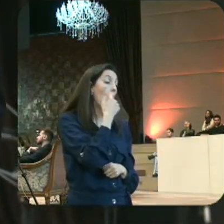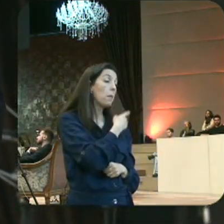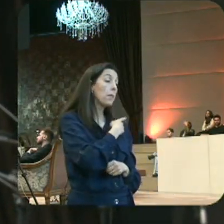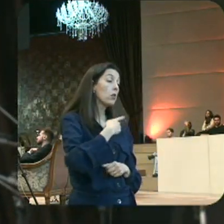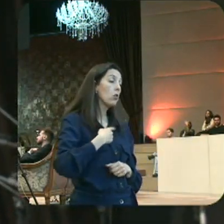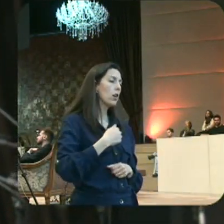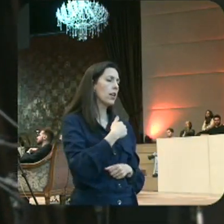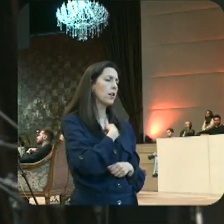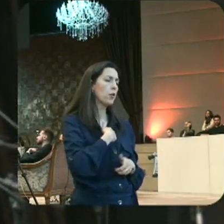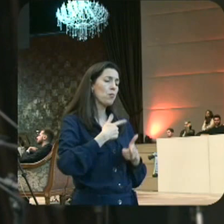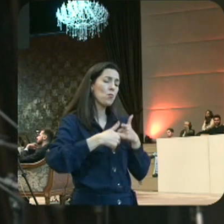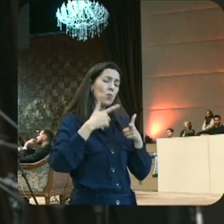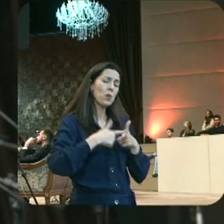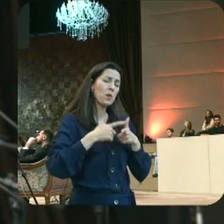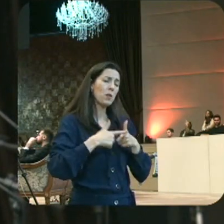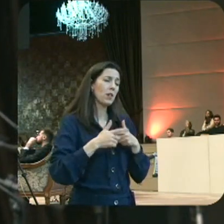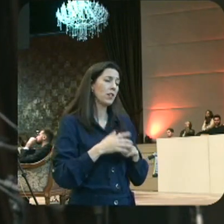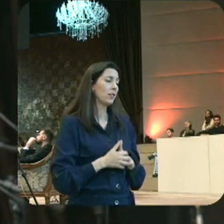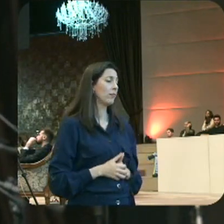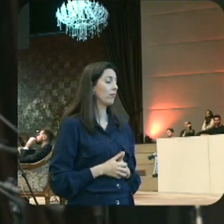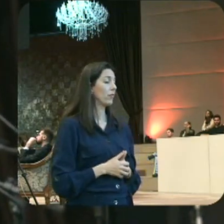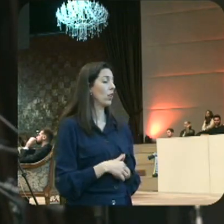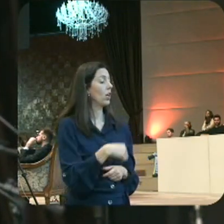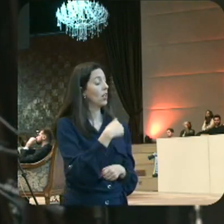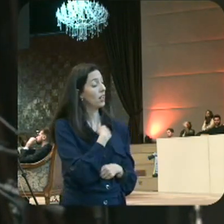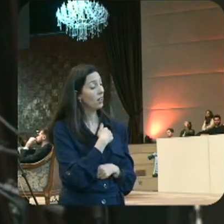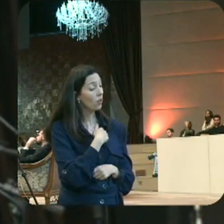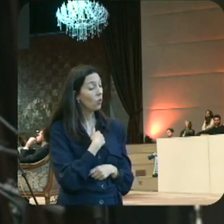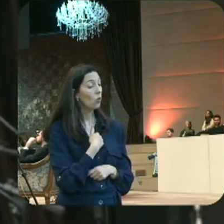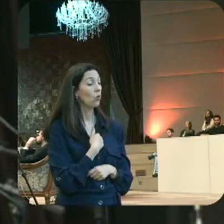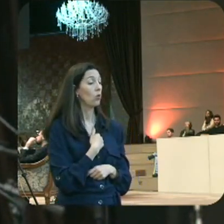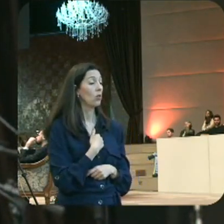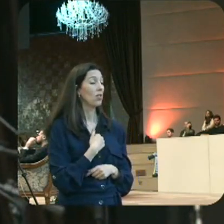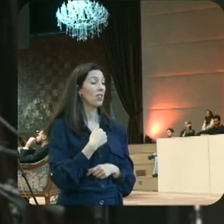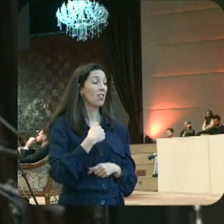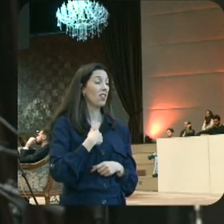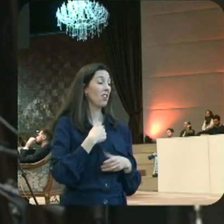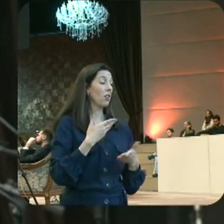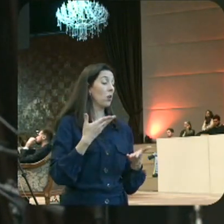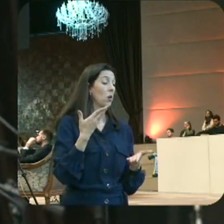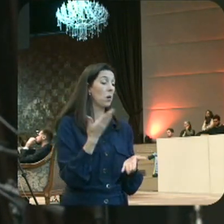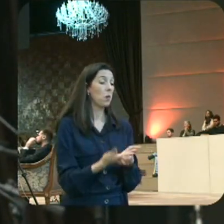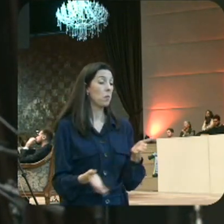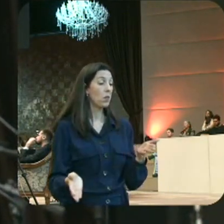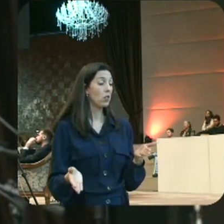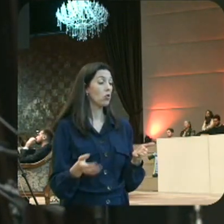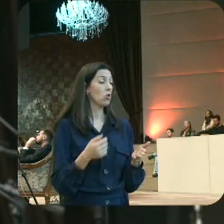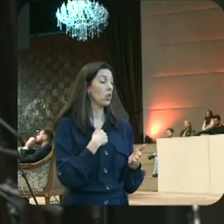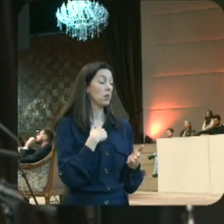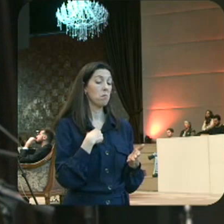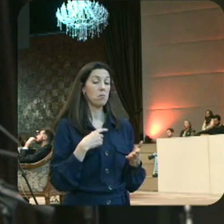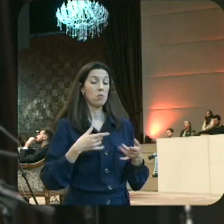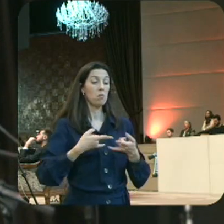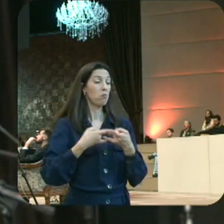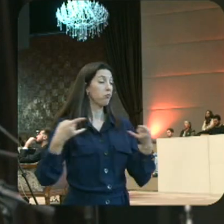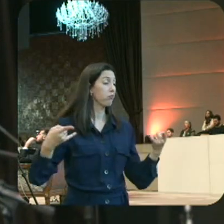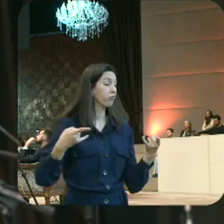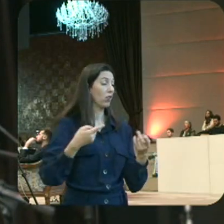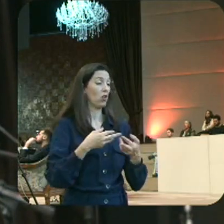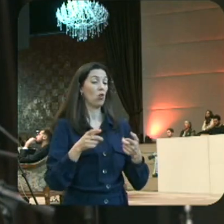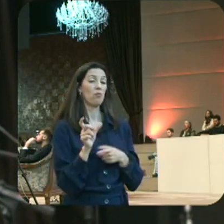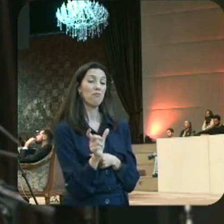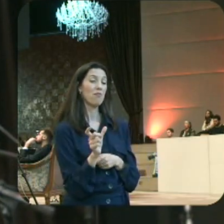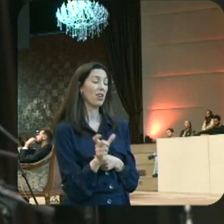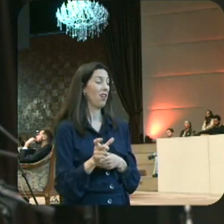Falei: qual é o problema, querido? Falei assim: olha, eu perdi meu talão de cheque, meu cartão